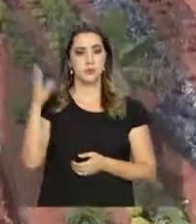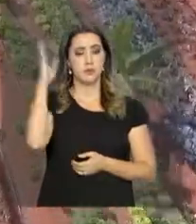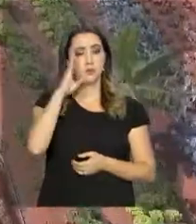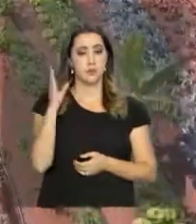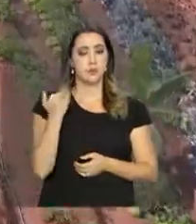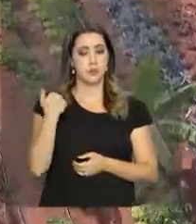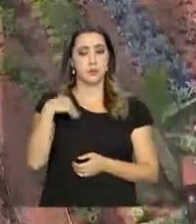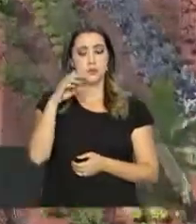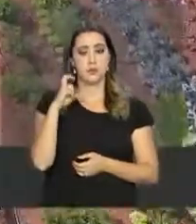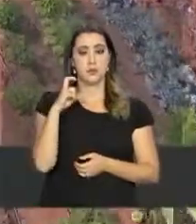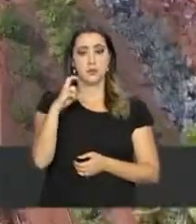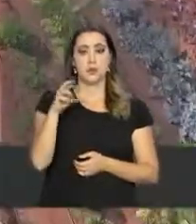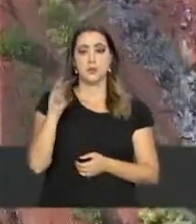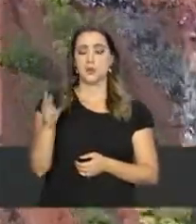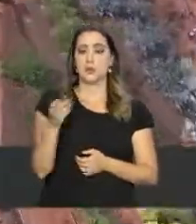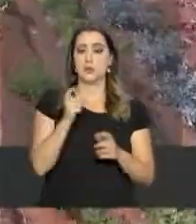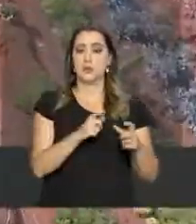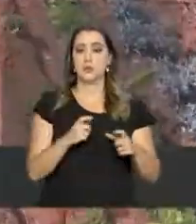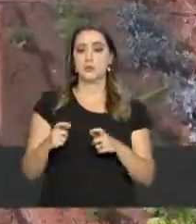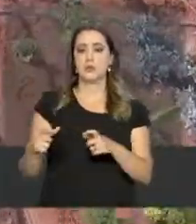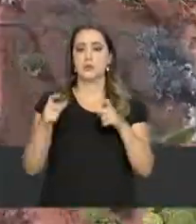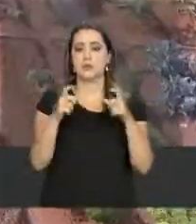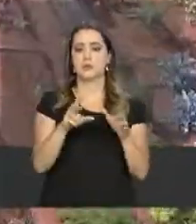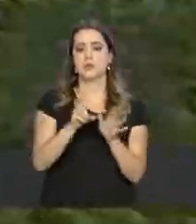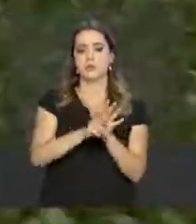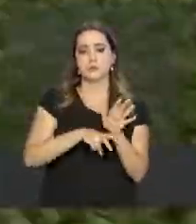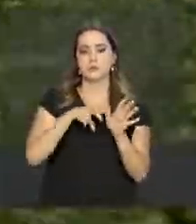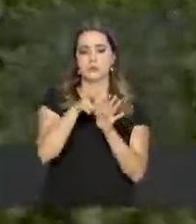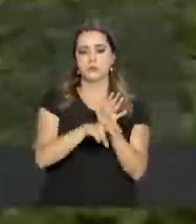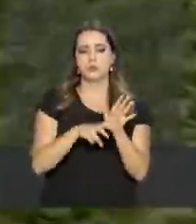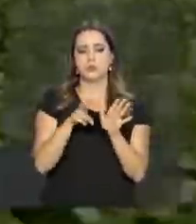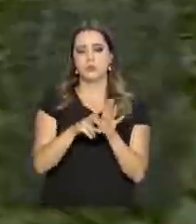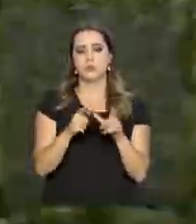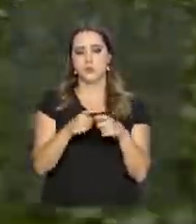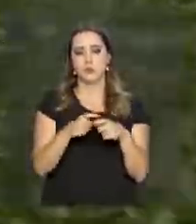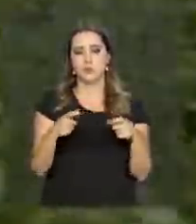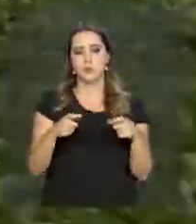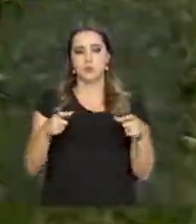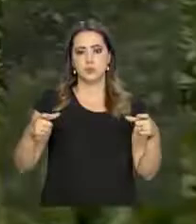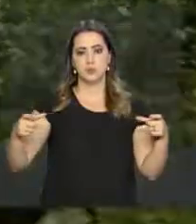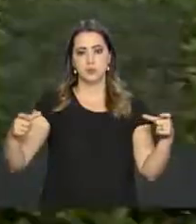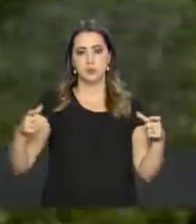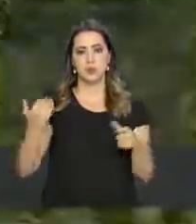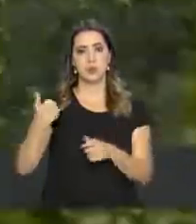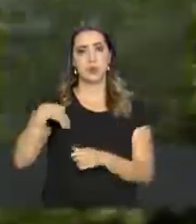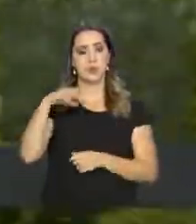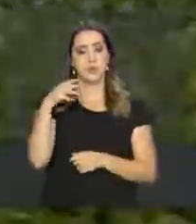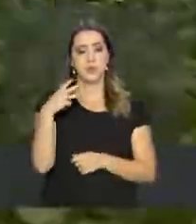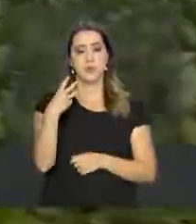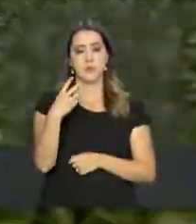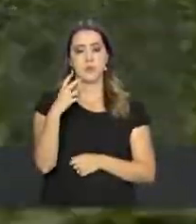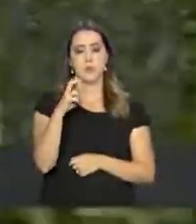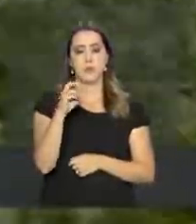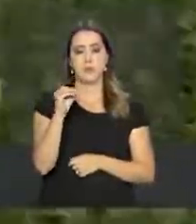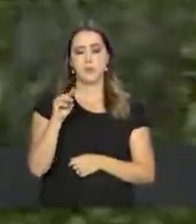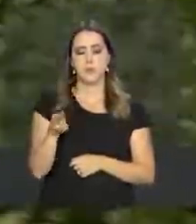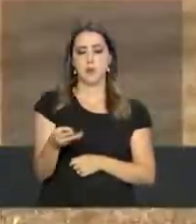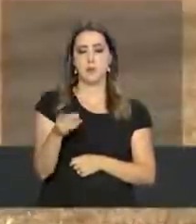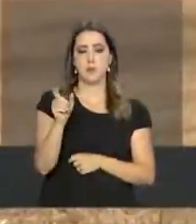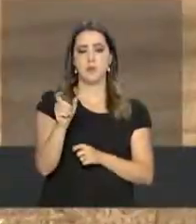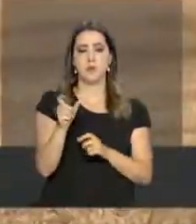mais de 5 milhões de estabelecimentos agropecuários que ocupa uma área total de mais de 350 milhões de